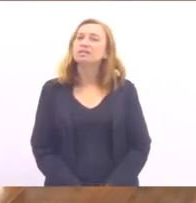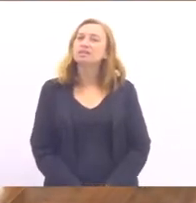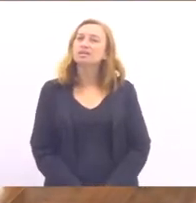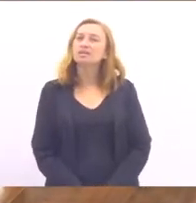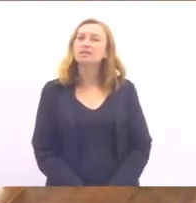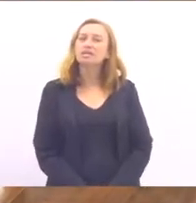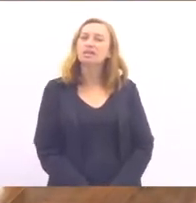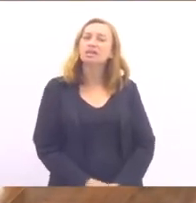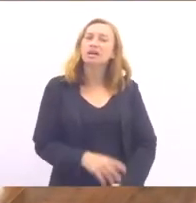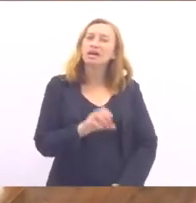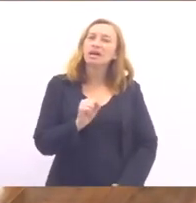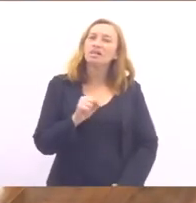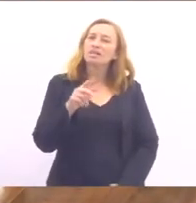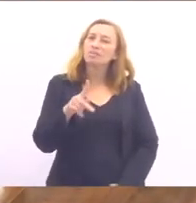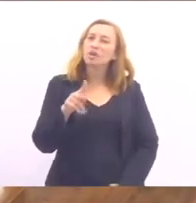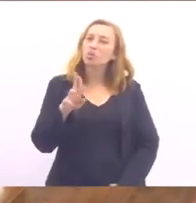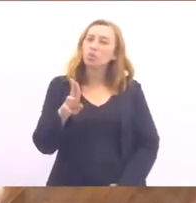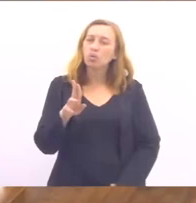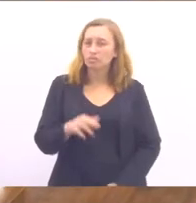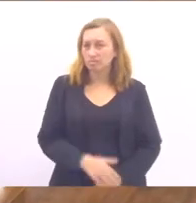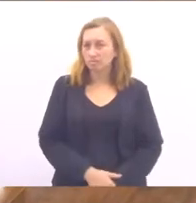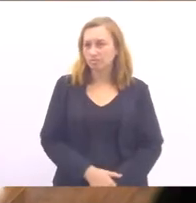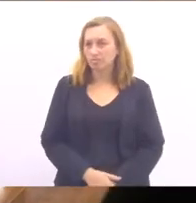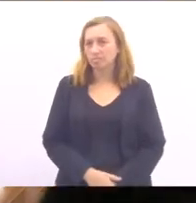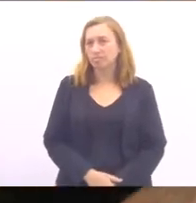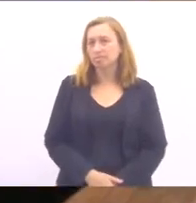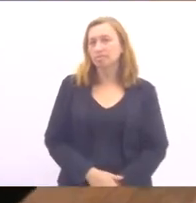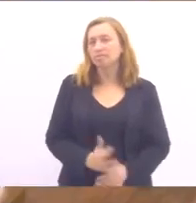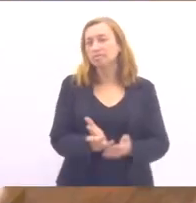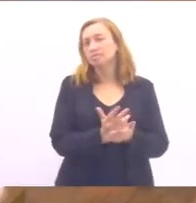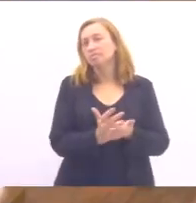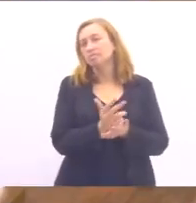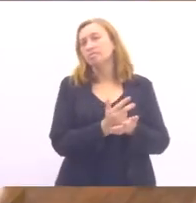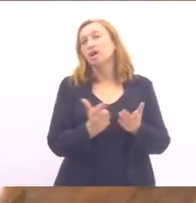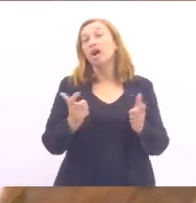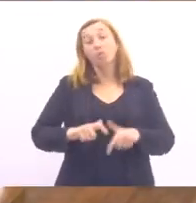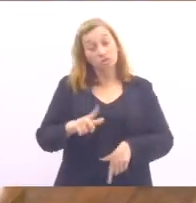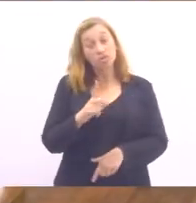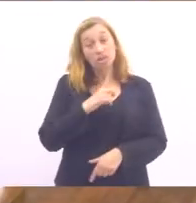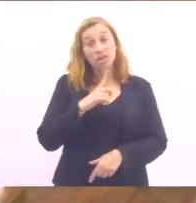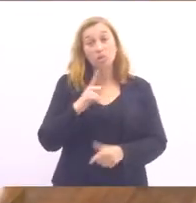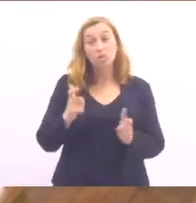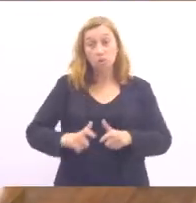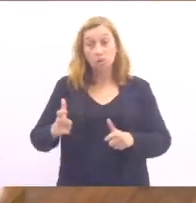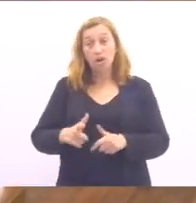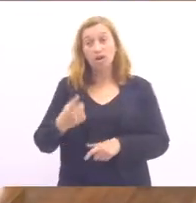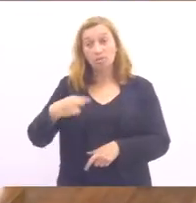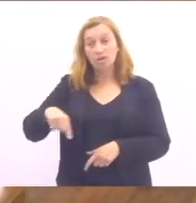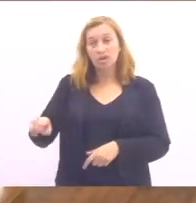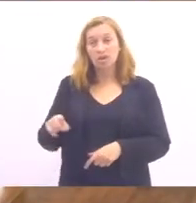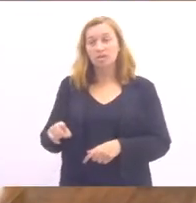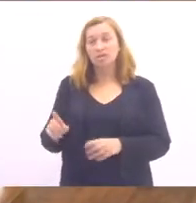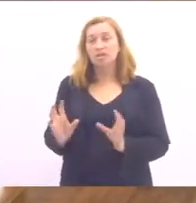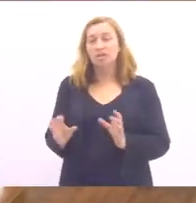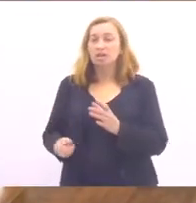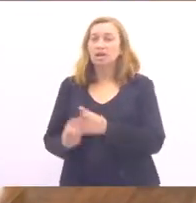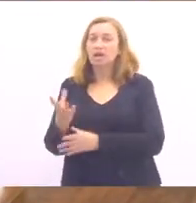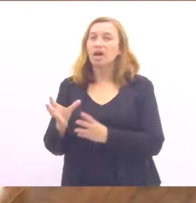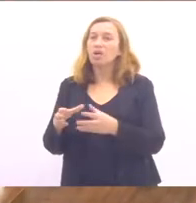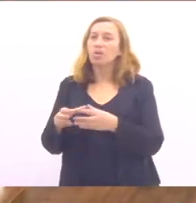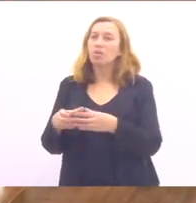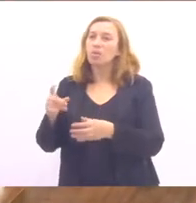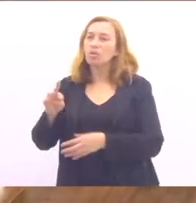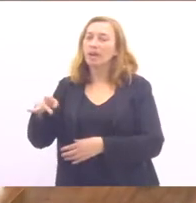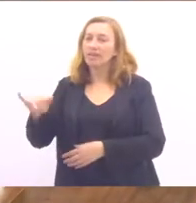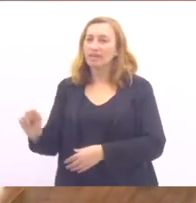Fomos na SPU. SPU. Mapeia aí onde tem lugares para instalar as cooperativas. A SPU vira